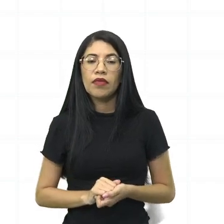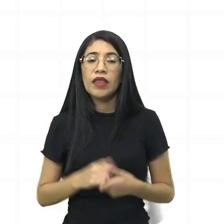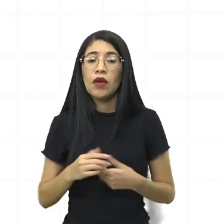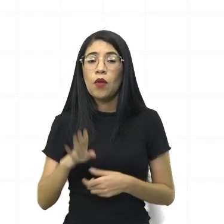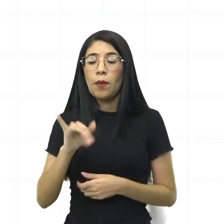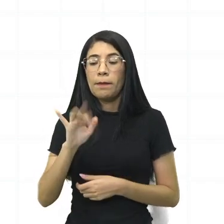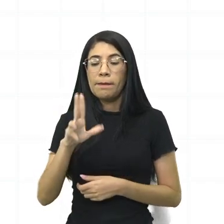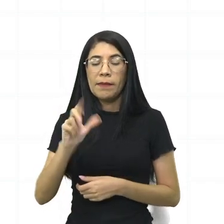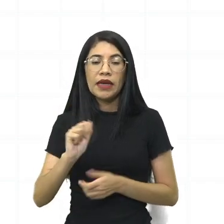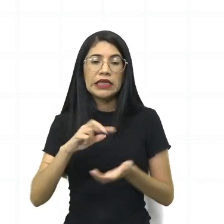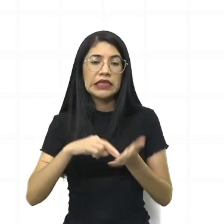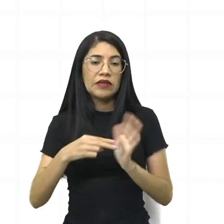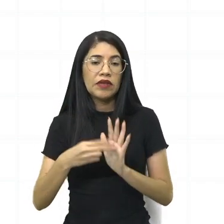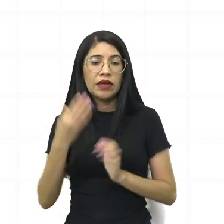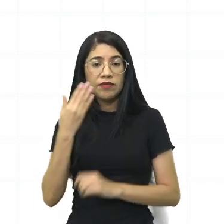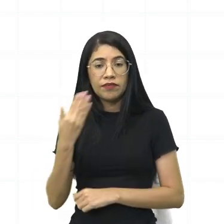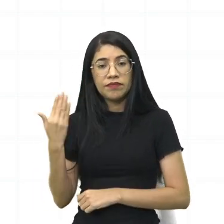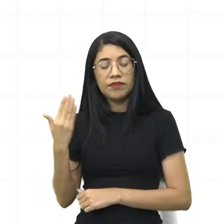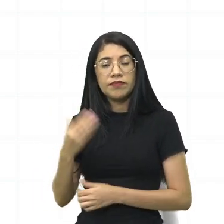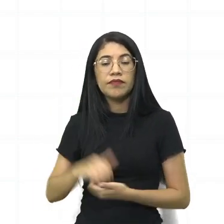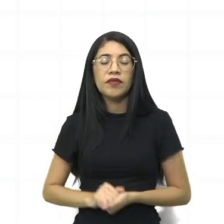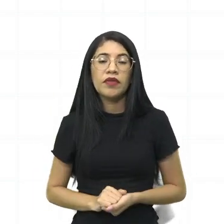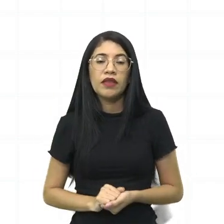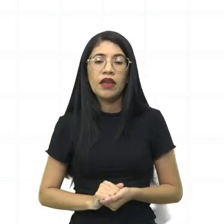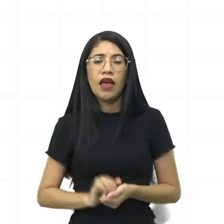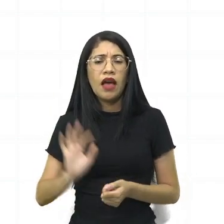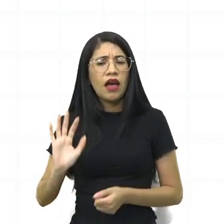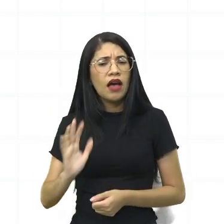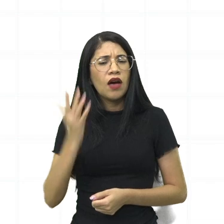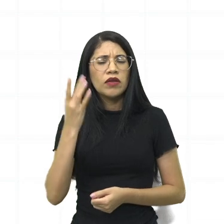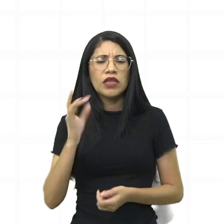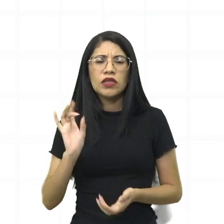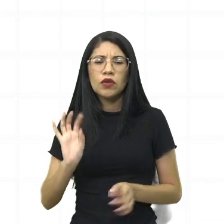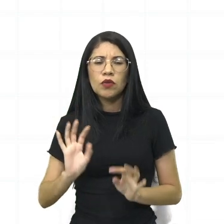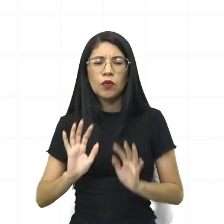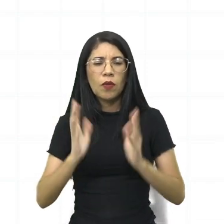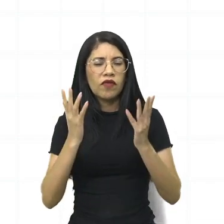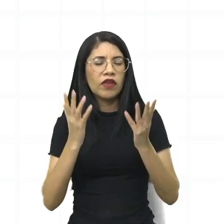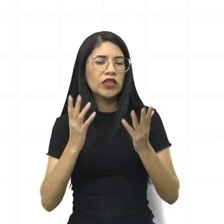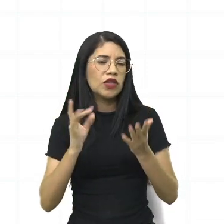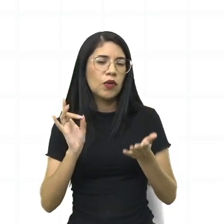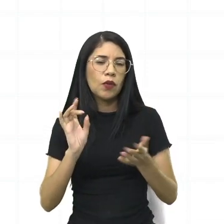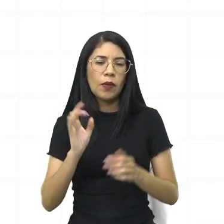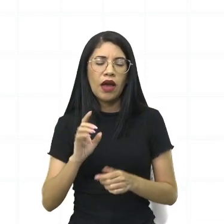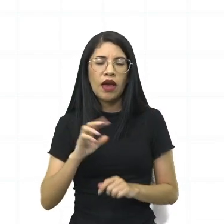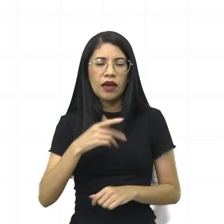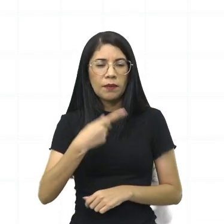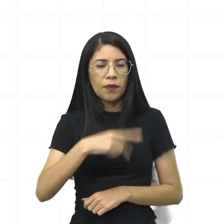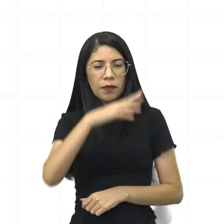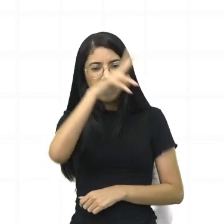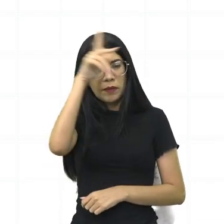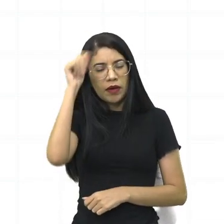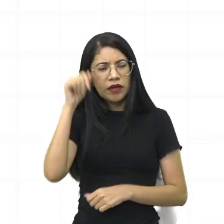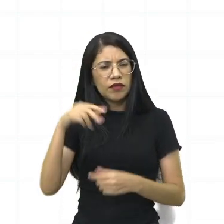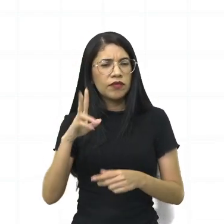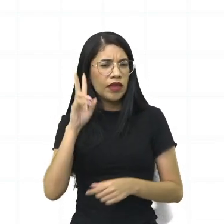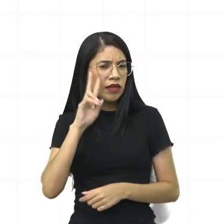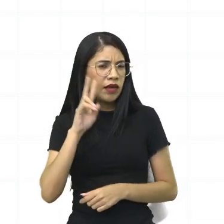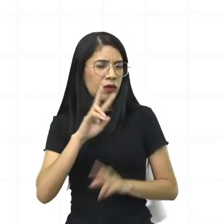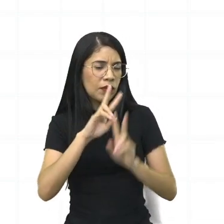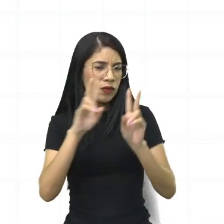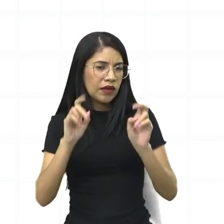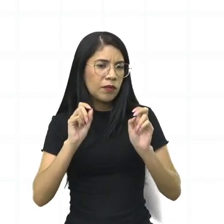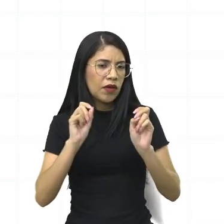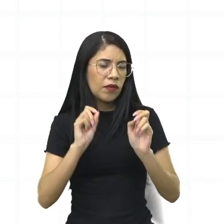sigla Bica significa isso, realiza um momento único e muito carnavalesco para os manauaras. Esse é o objeto. Lembram lá que a resenha é sobre